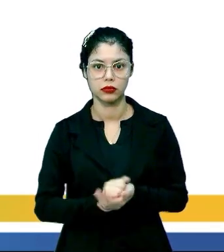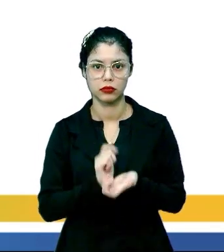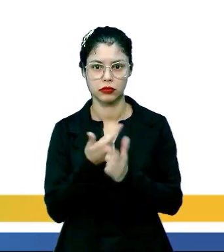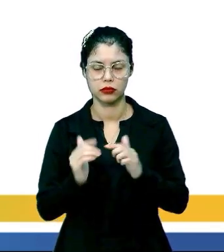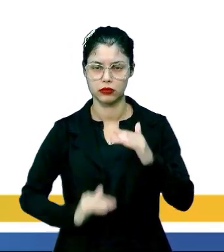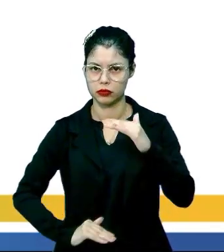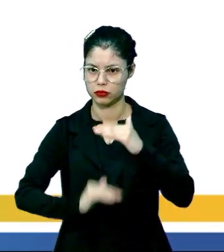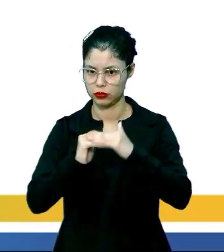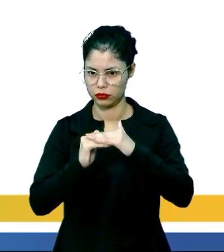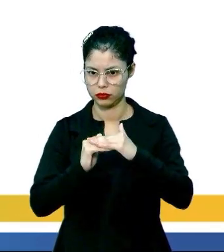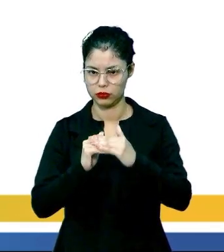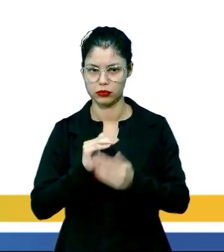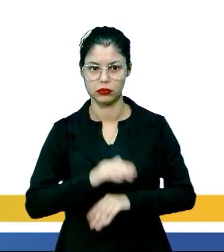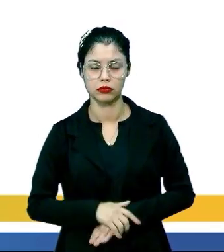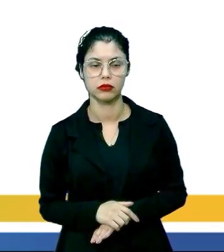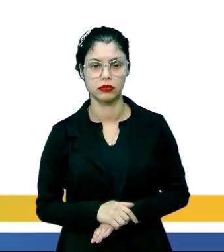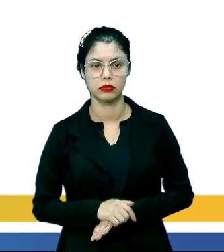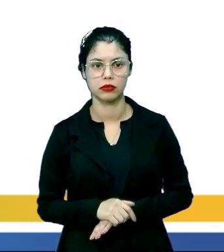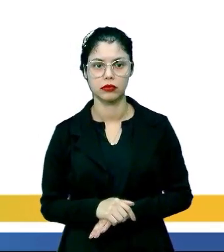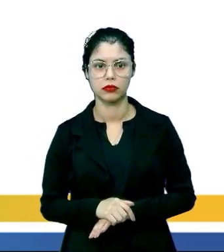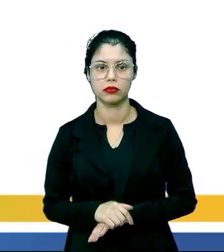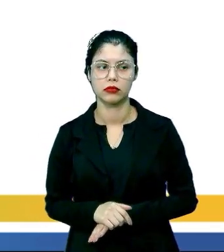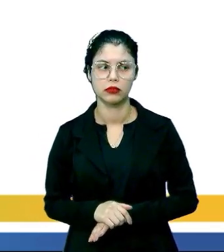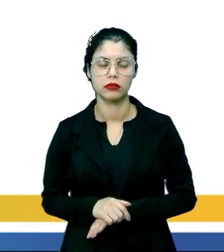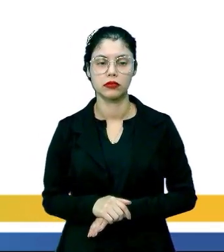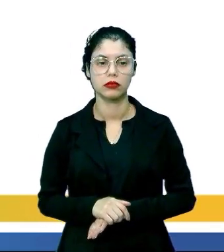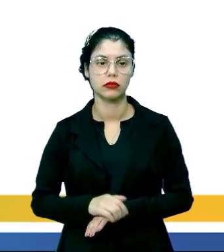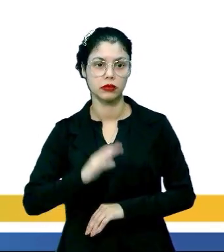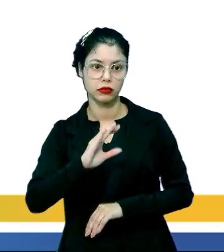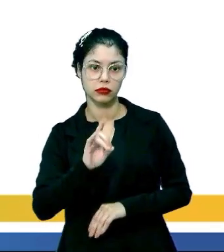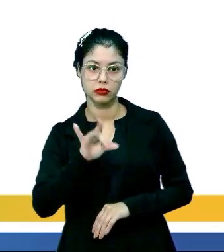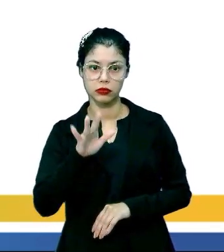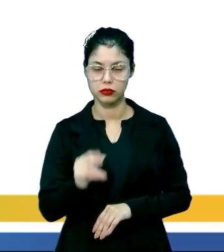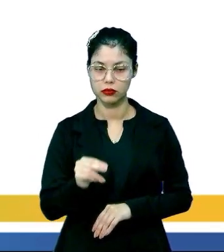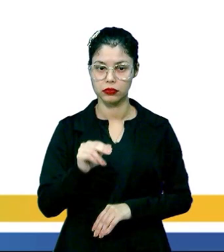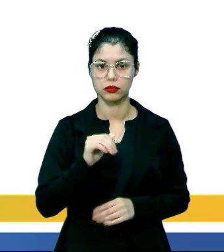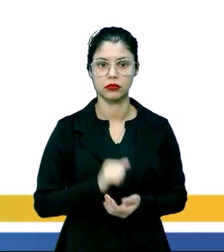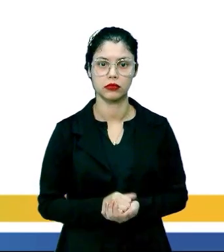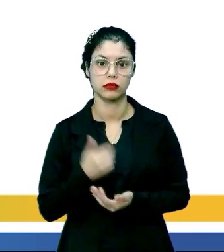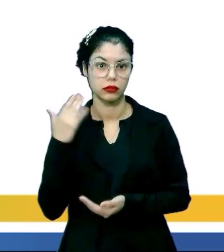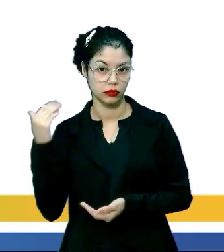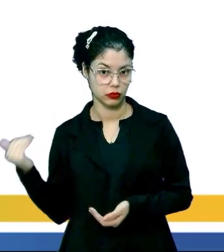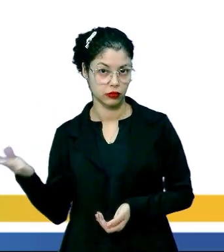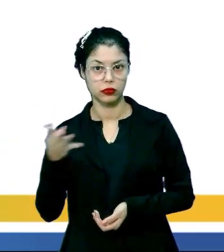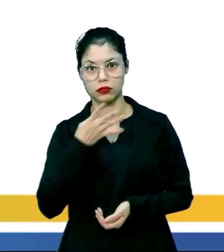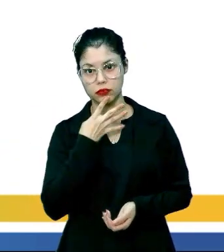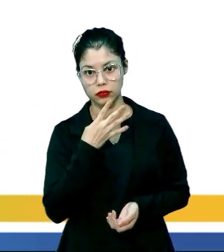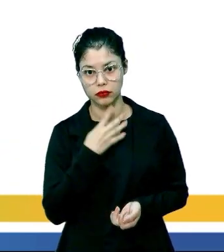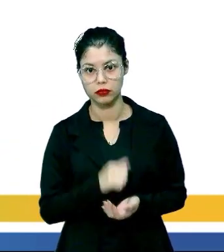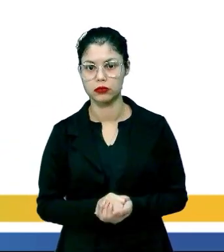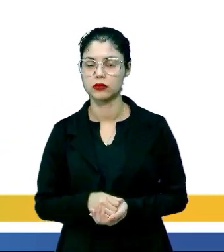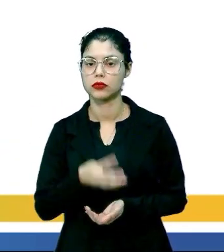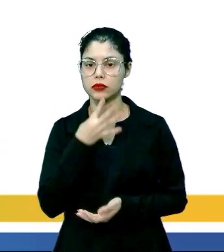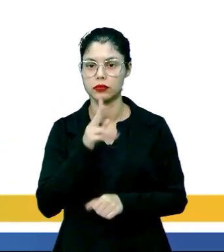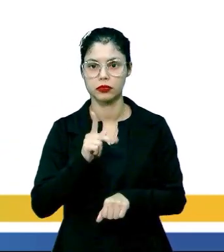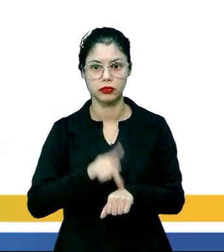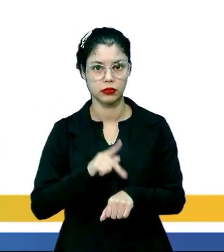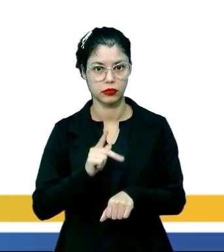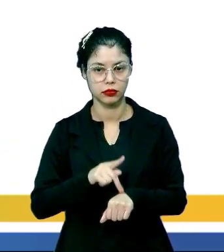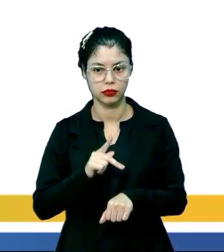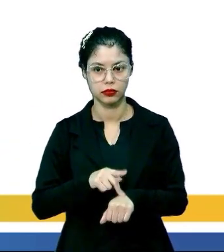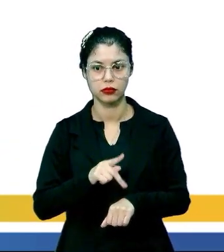urina e aumento da pressão arterial, tá certo? Temos os cálculo renal, famoso, né, também popularmente conhecido